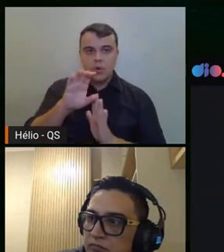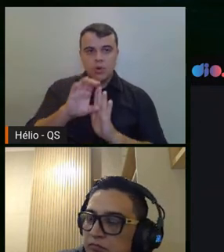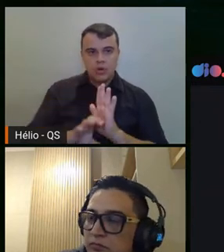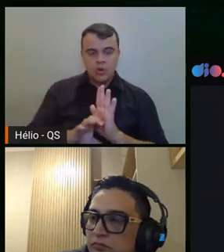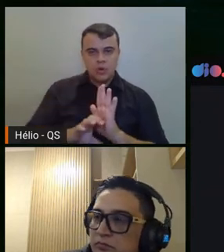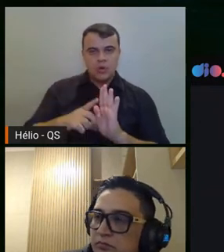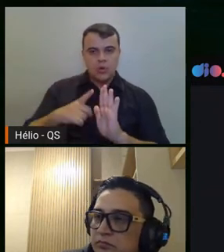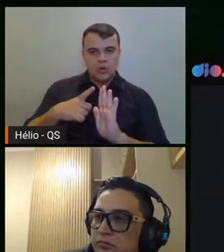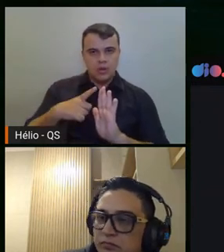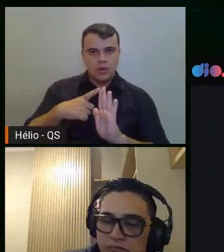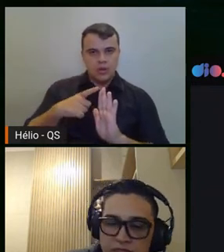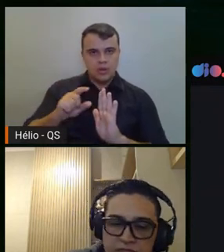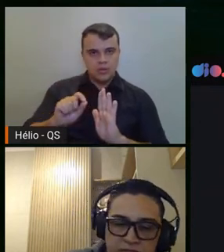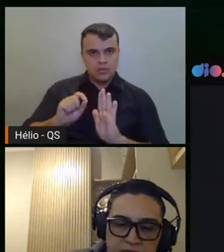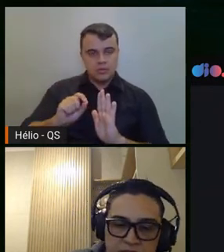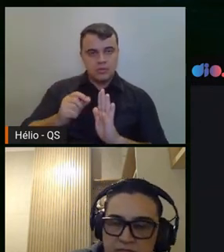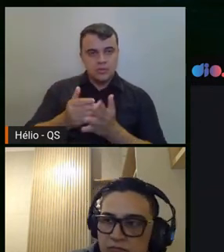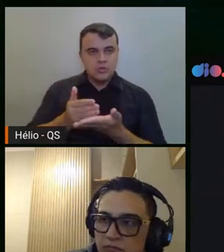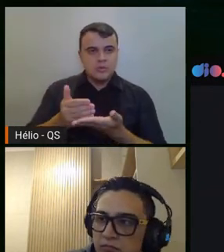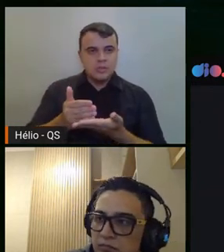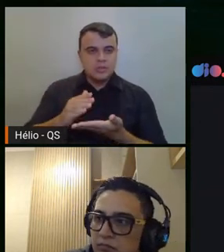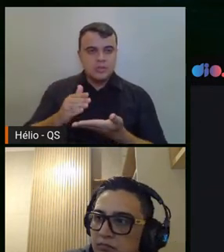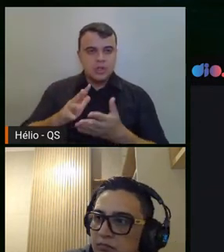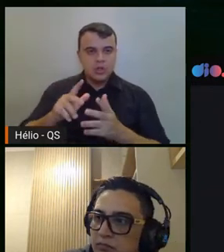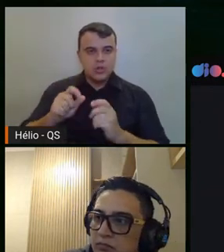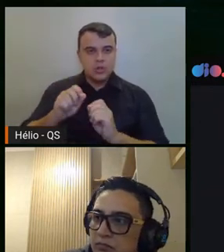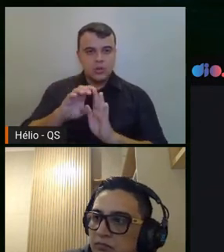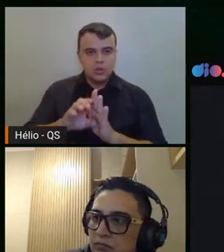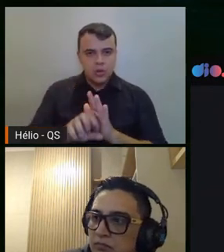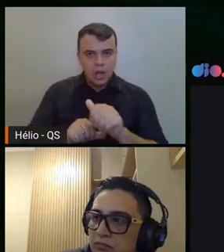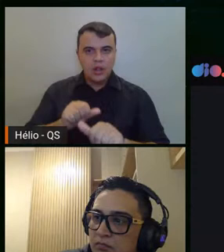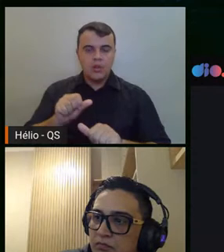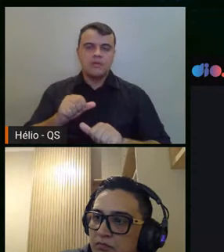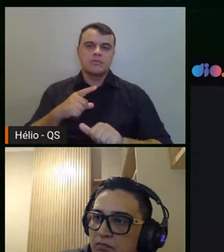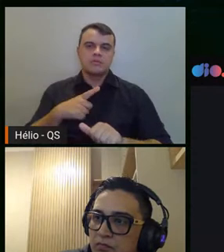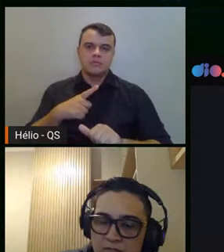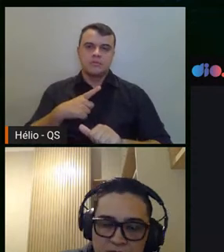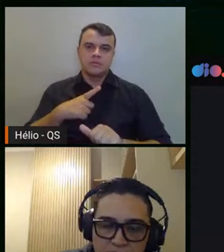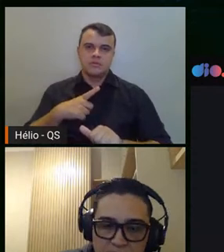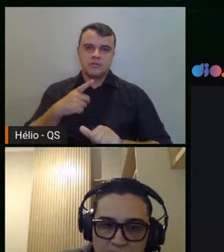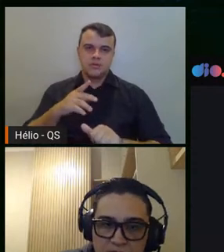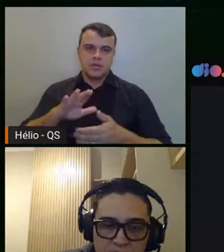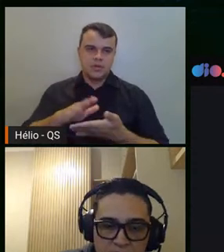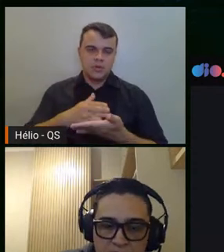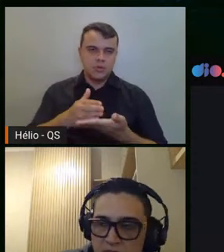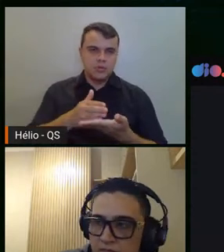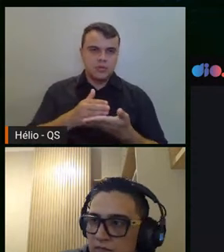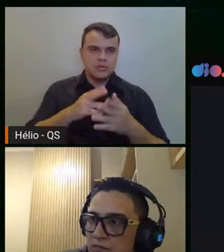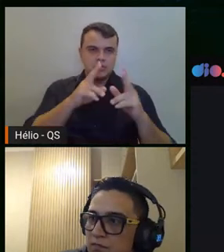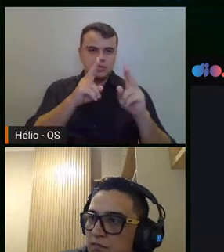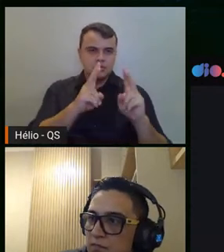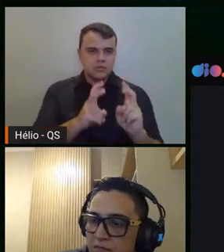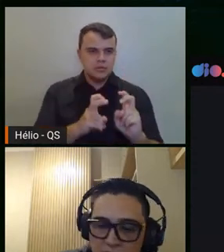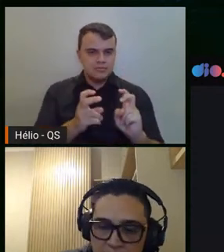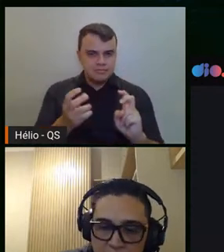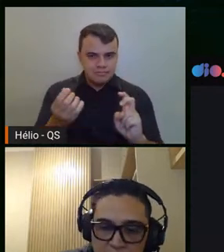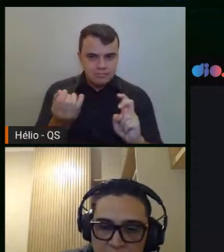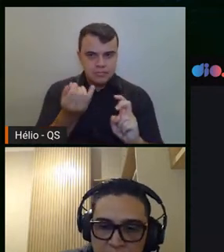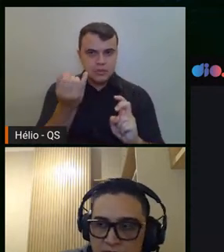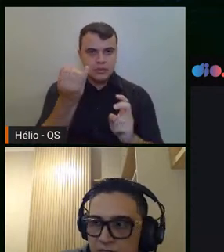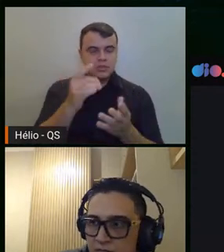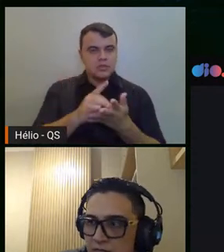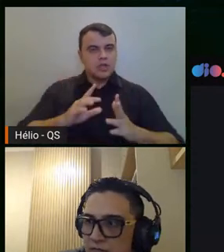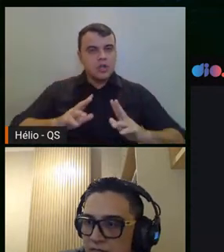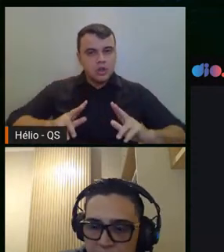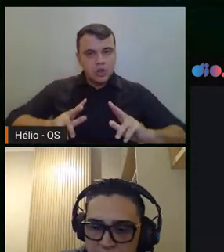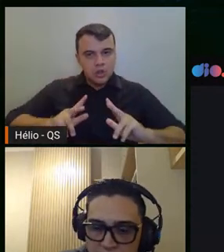e a parte de currículo foi totalmente Renovada galera então vocês vão ver que tem algumas Abas aqui e é importantíssimo que